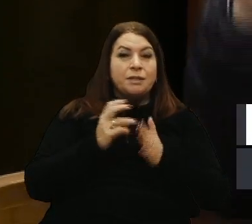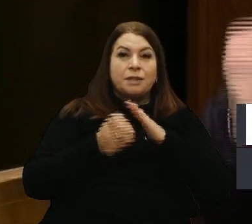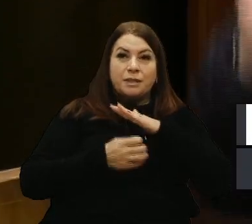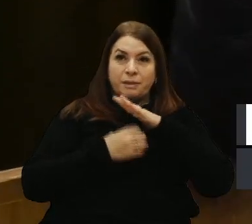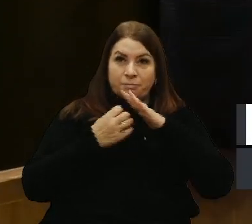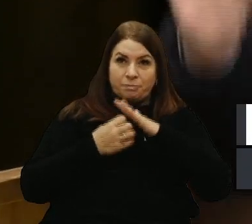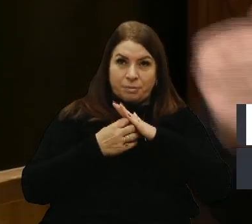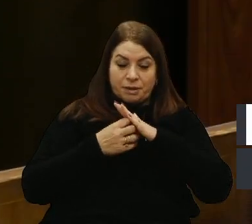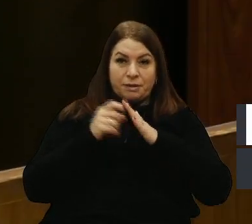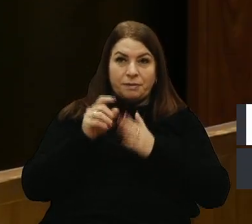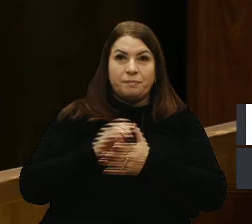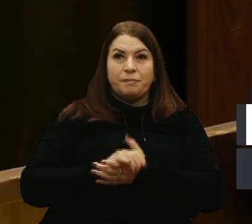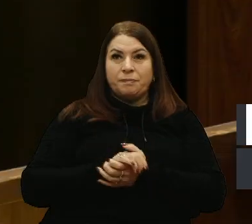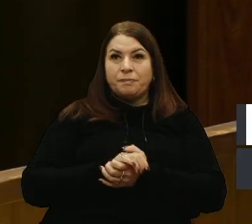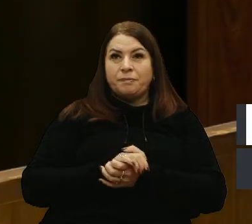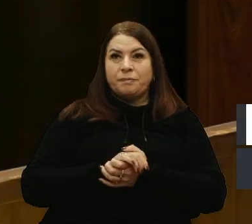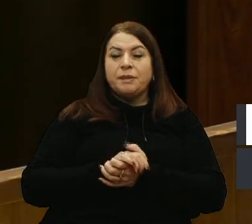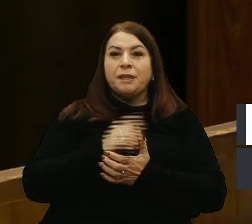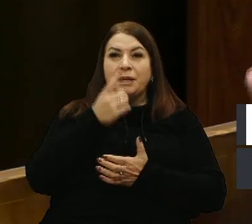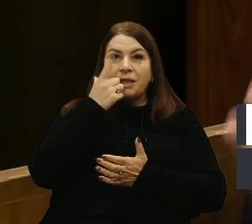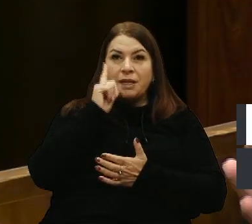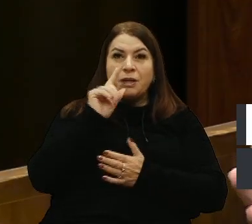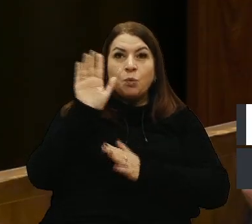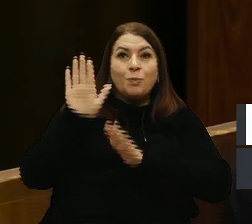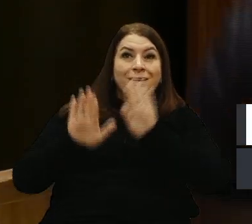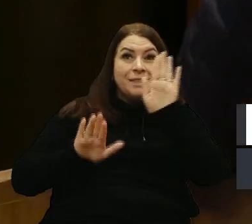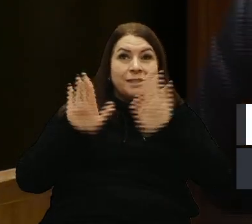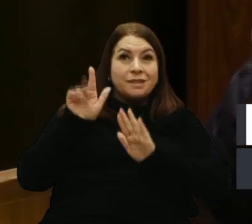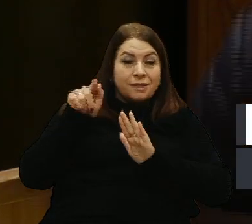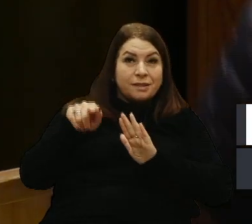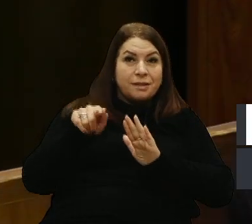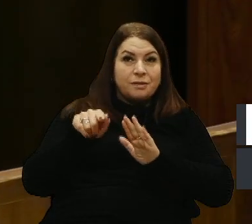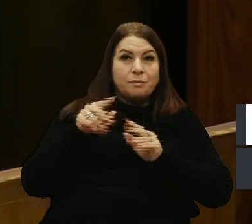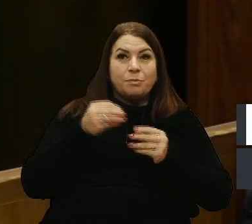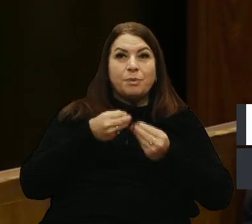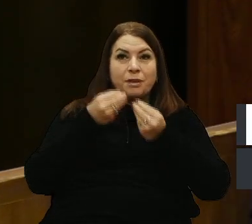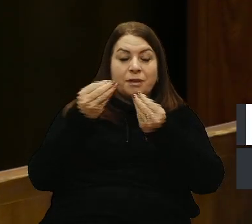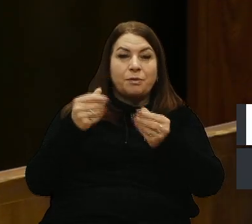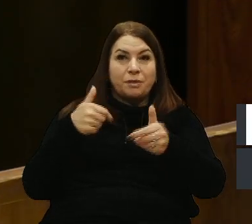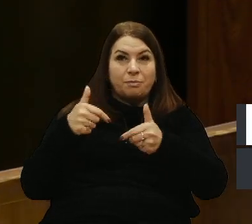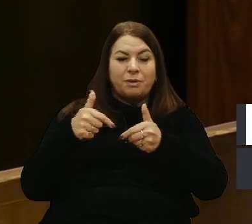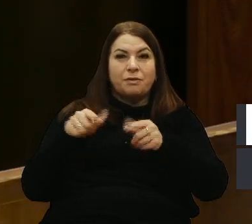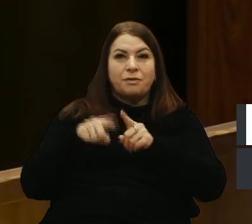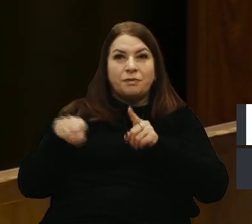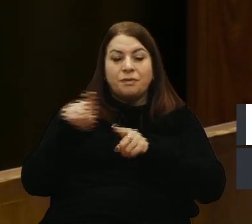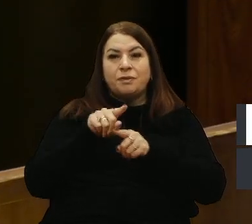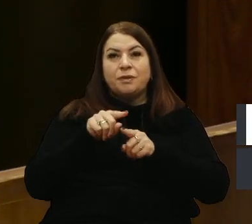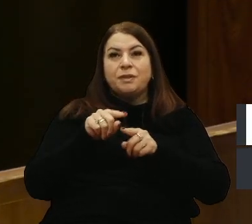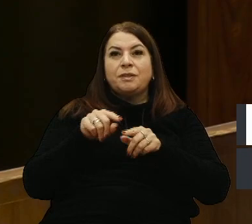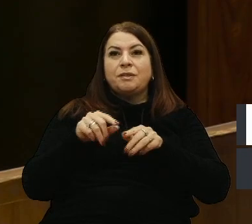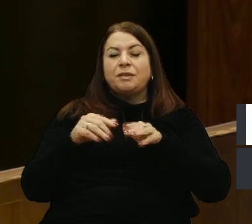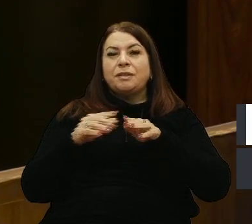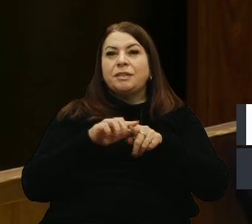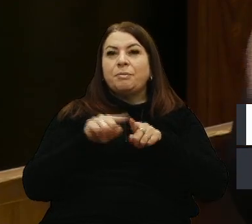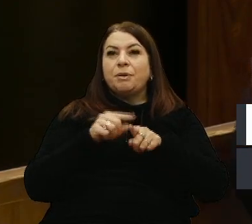empresa Aviação Santa Teresa ganhou uma licitação para fornecer um serviço de transporte público a R$